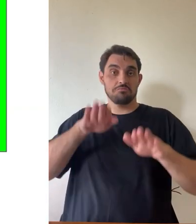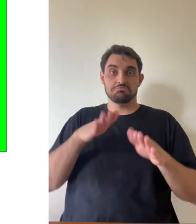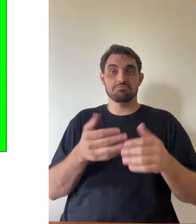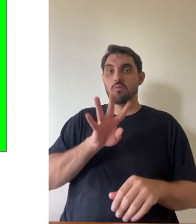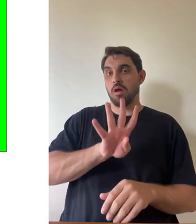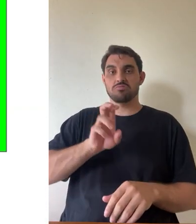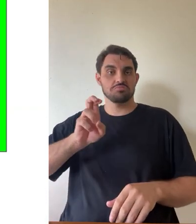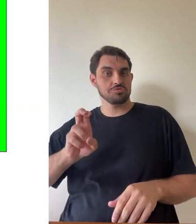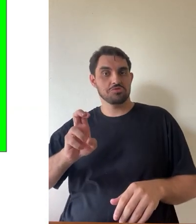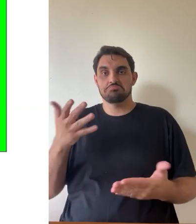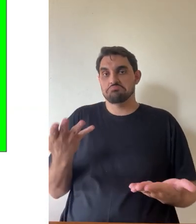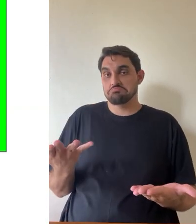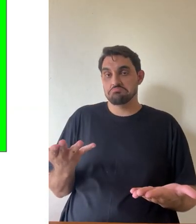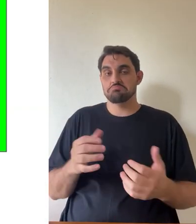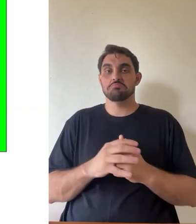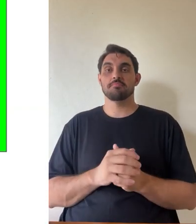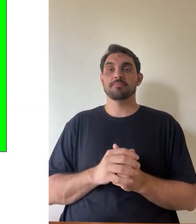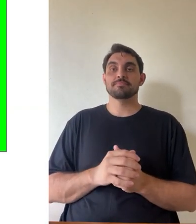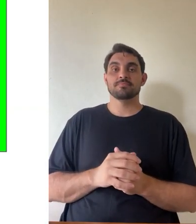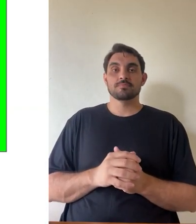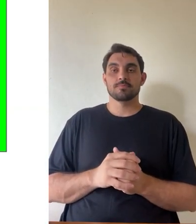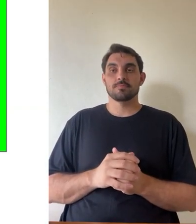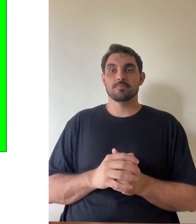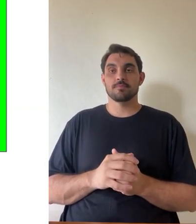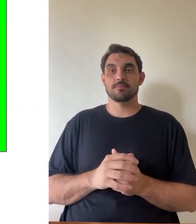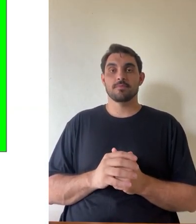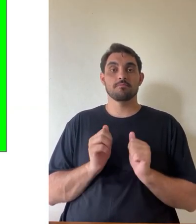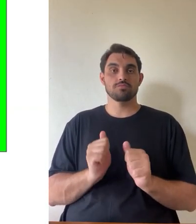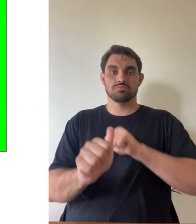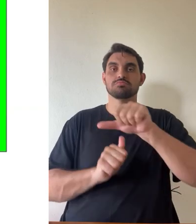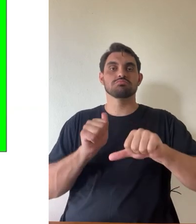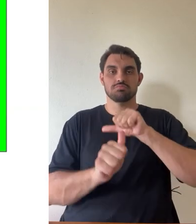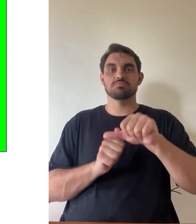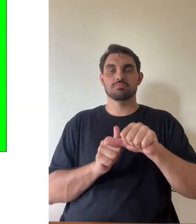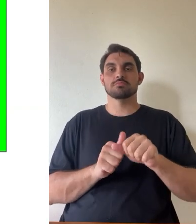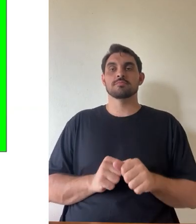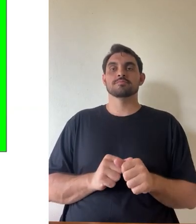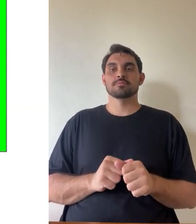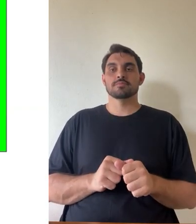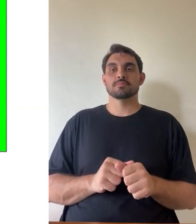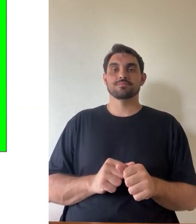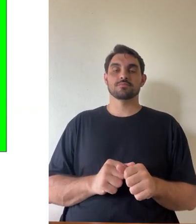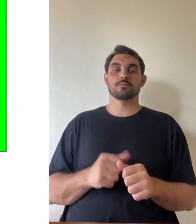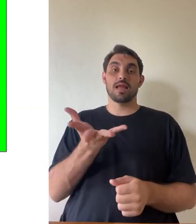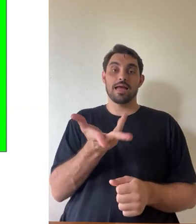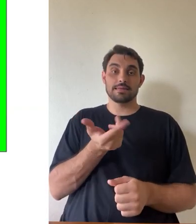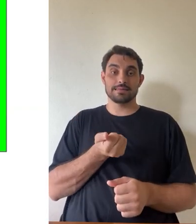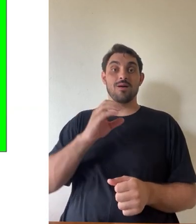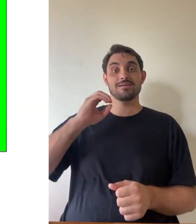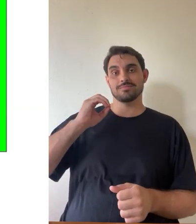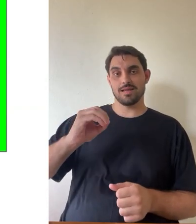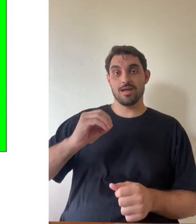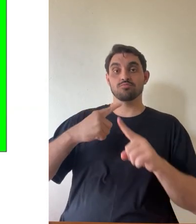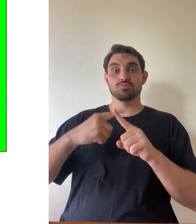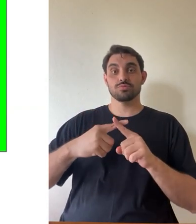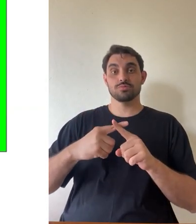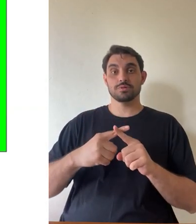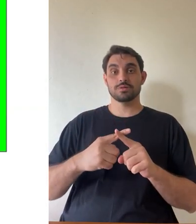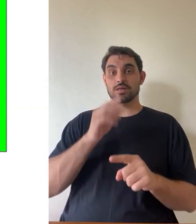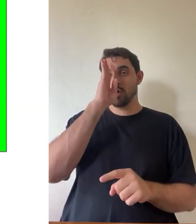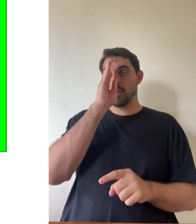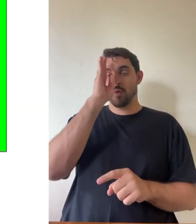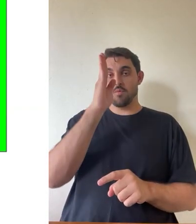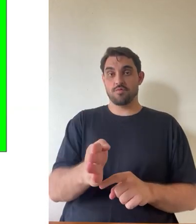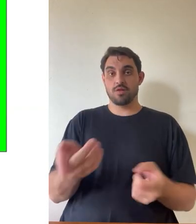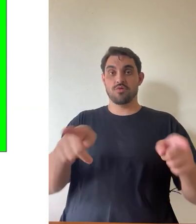né? Colocar 4, mas vou manter 5, isso poderia mudar. Aceleração zero, porque nesse movimento